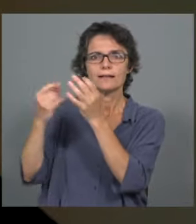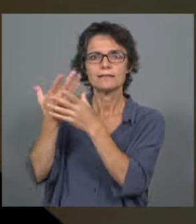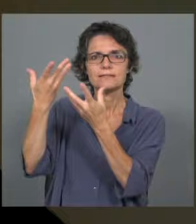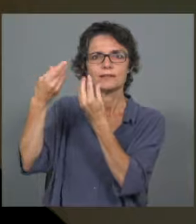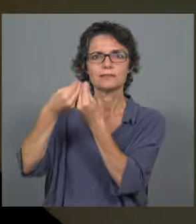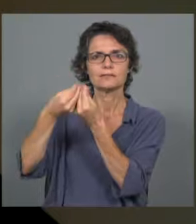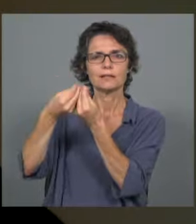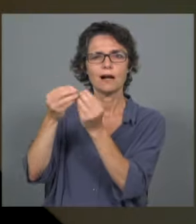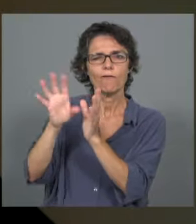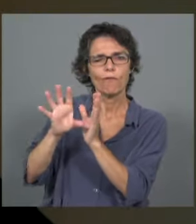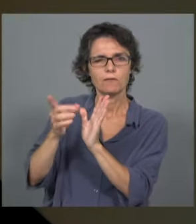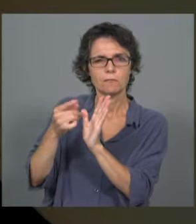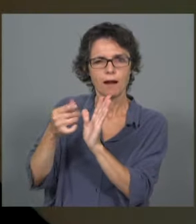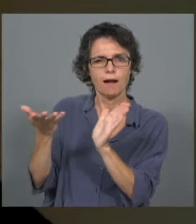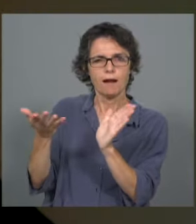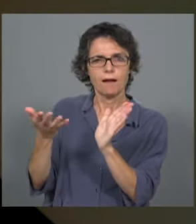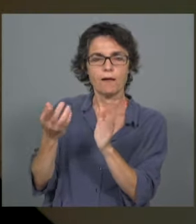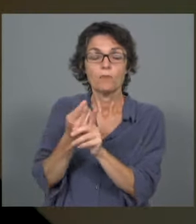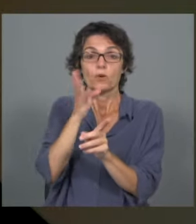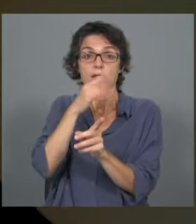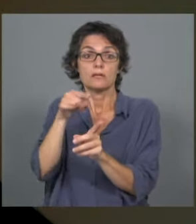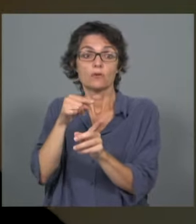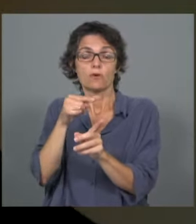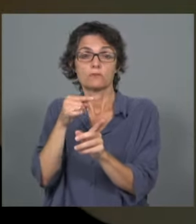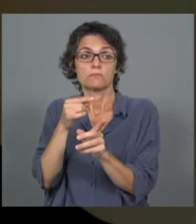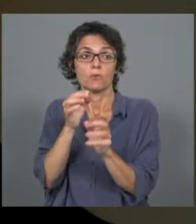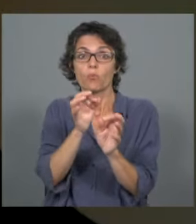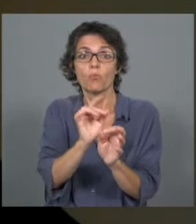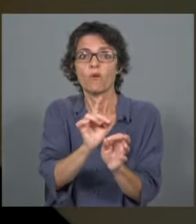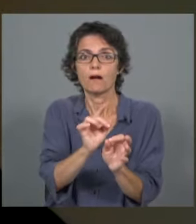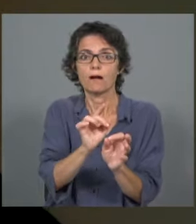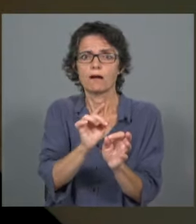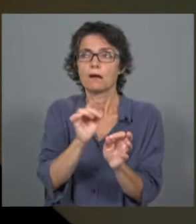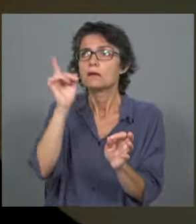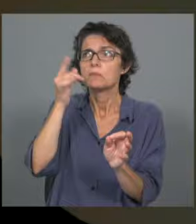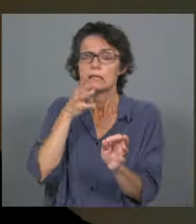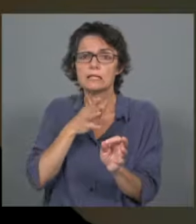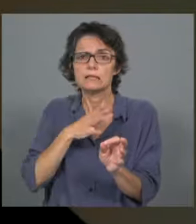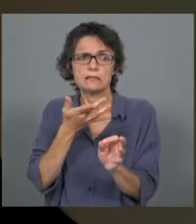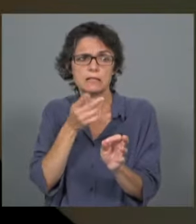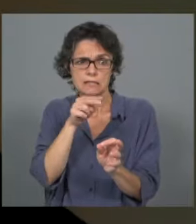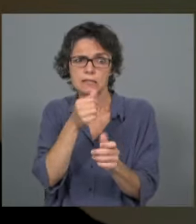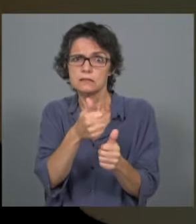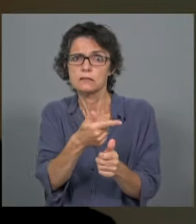bom, pronto, a nossa fidelidade pode melhorar.